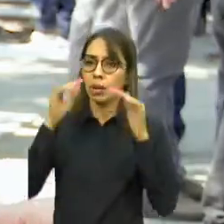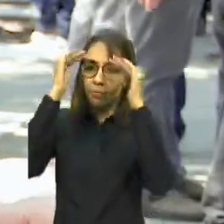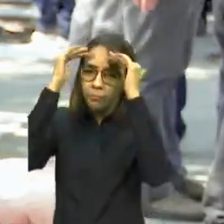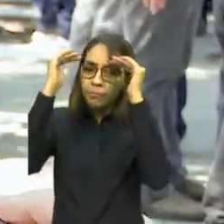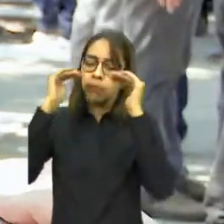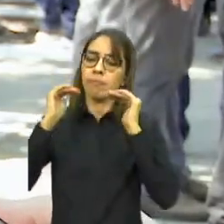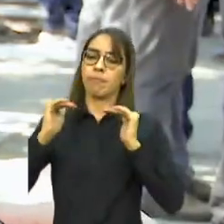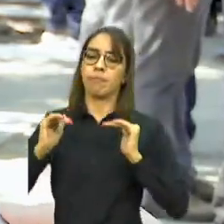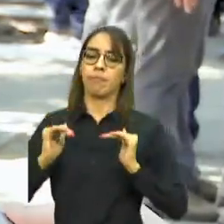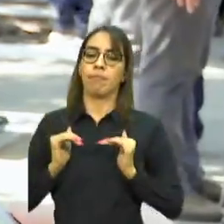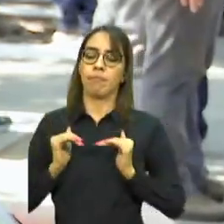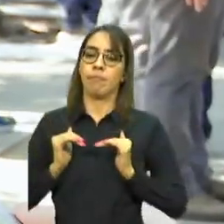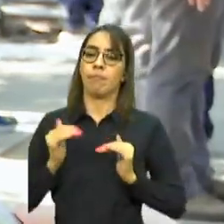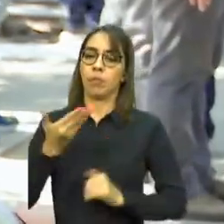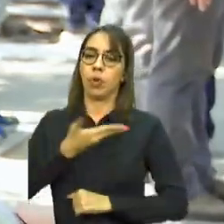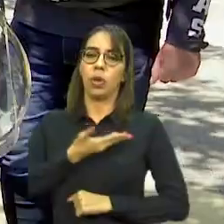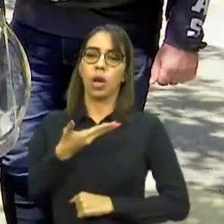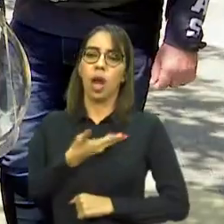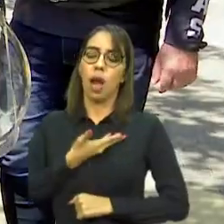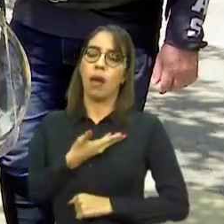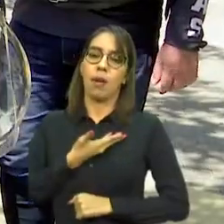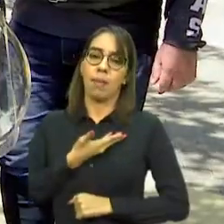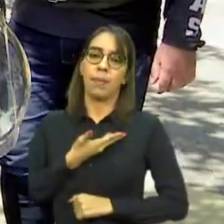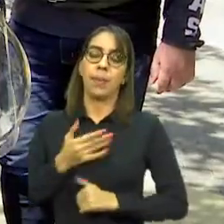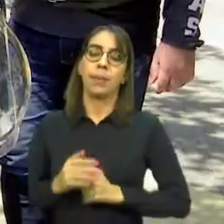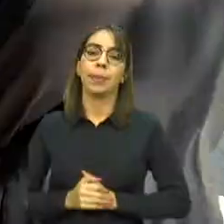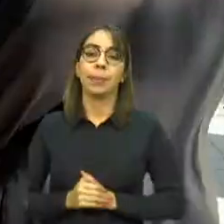a Deus. Eles me acolheram muito, muito bem.